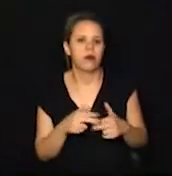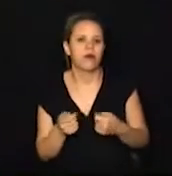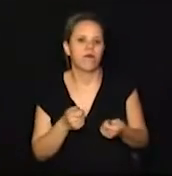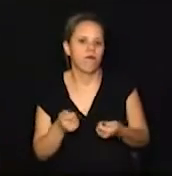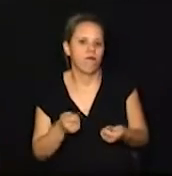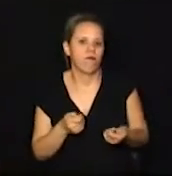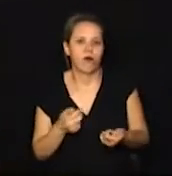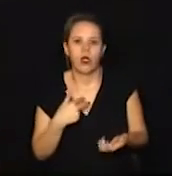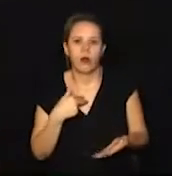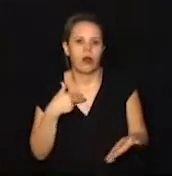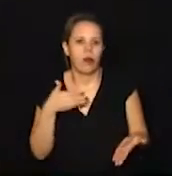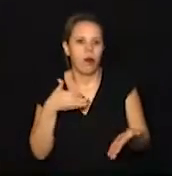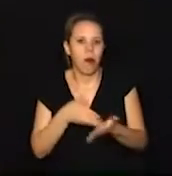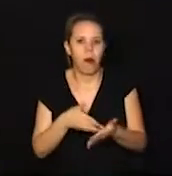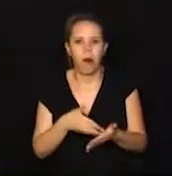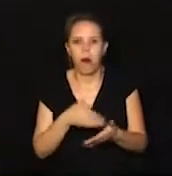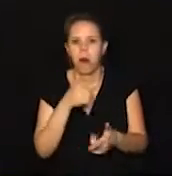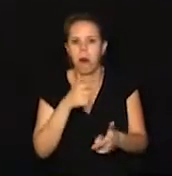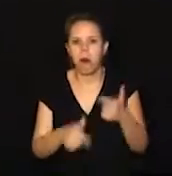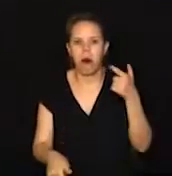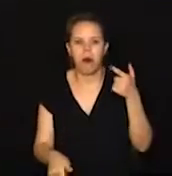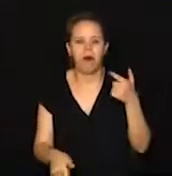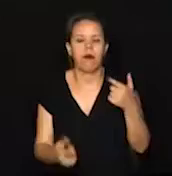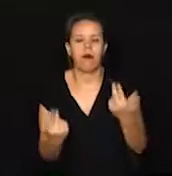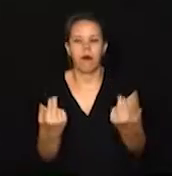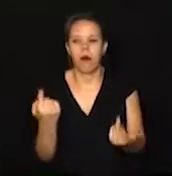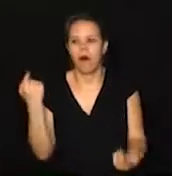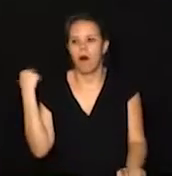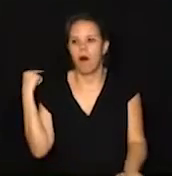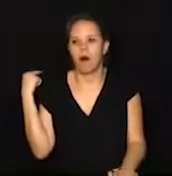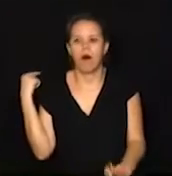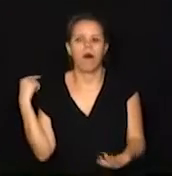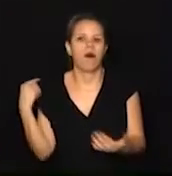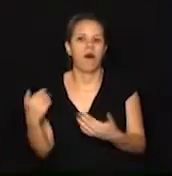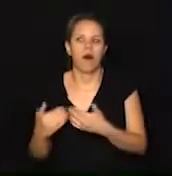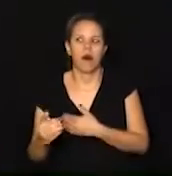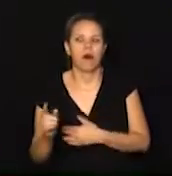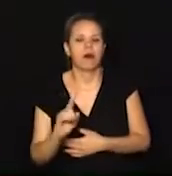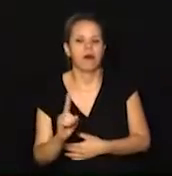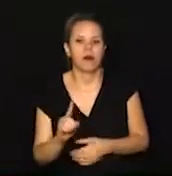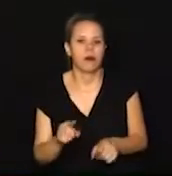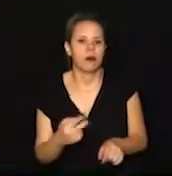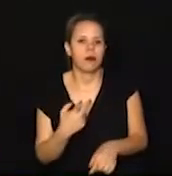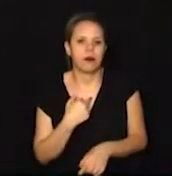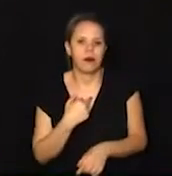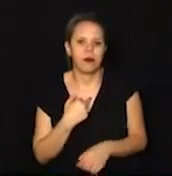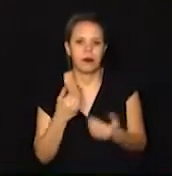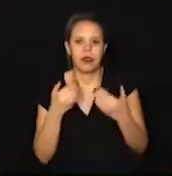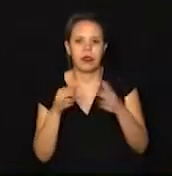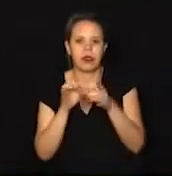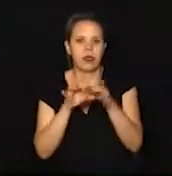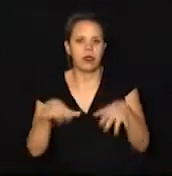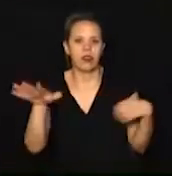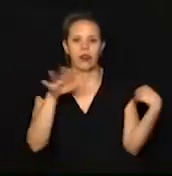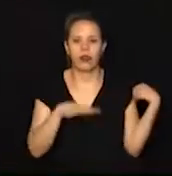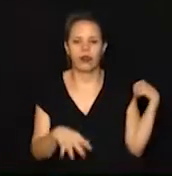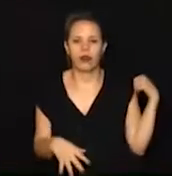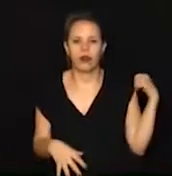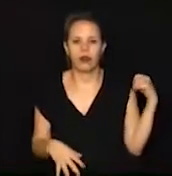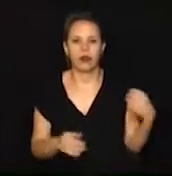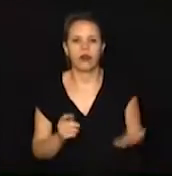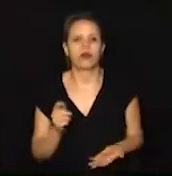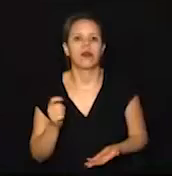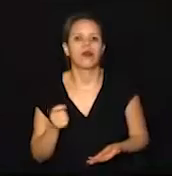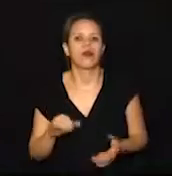podemos restringir da mesma maneira que restringimos lá atrás, mas também não podemos liberar geral, sob pena de pagarmos